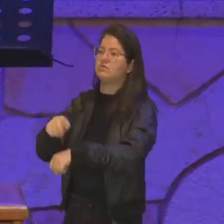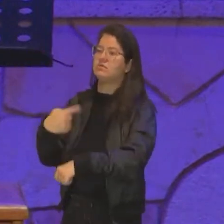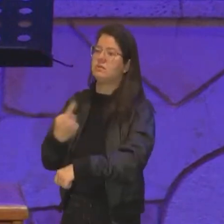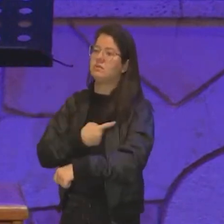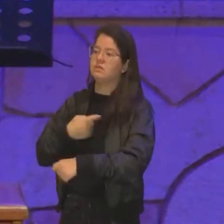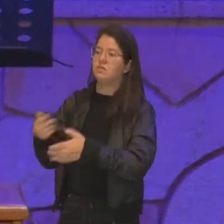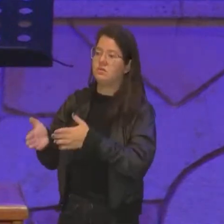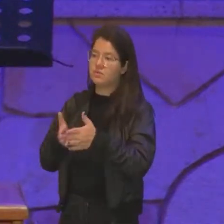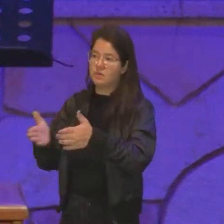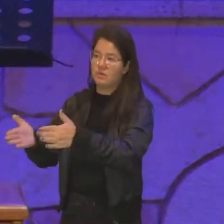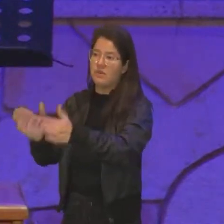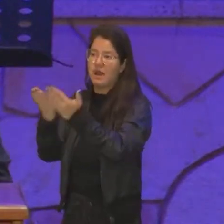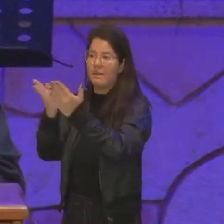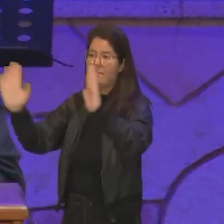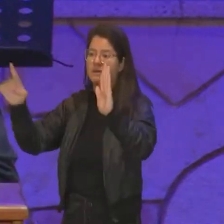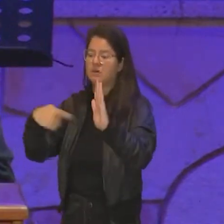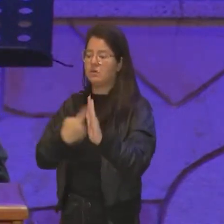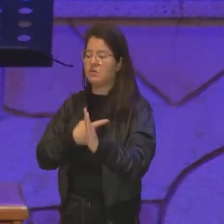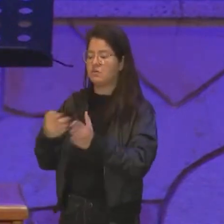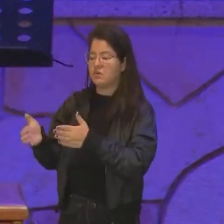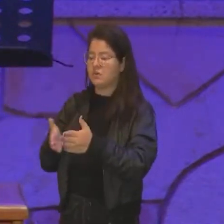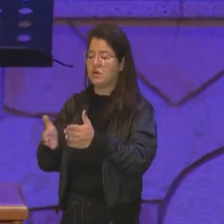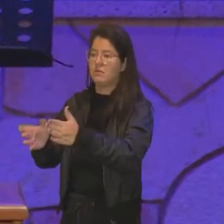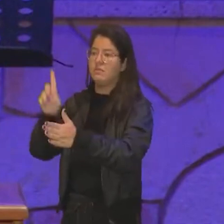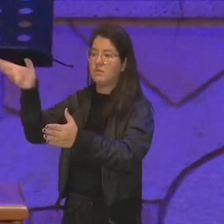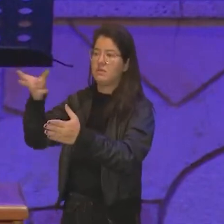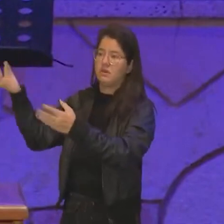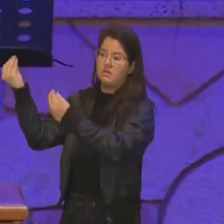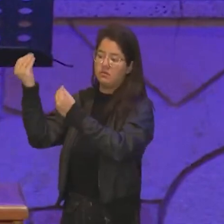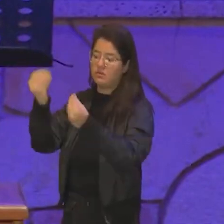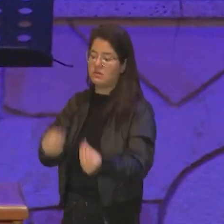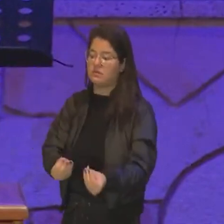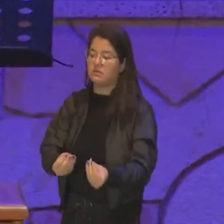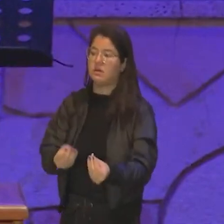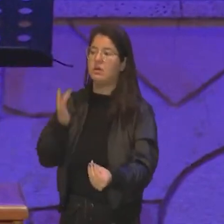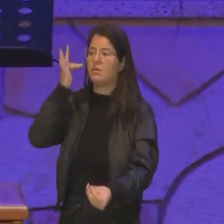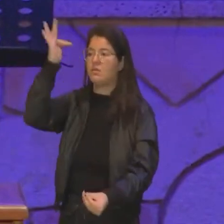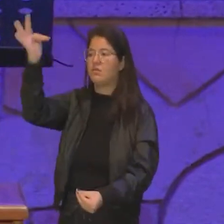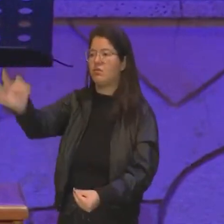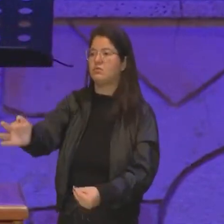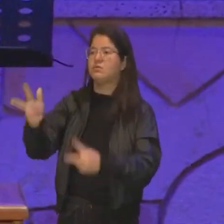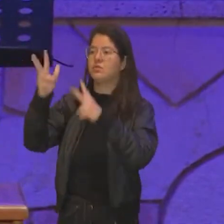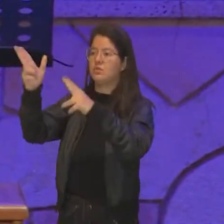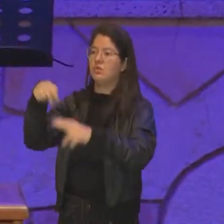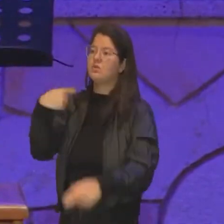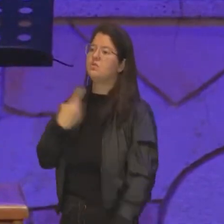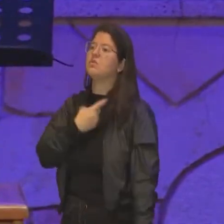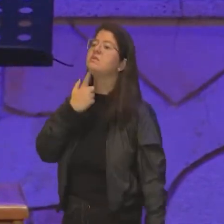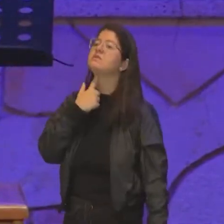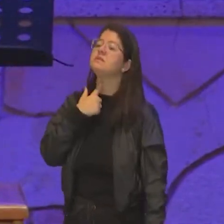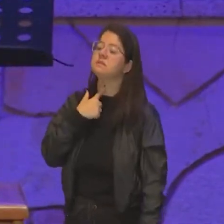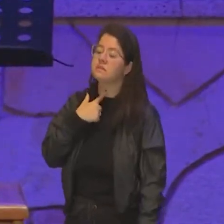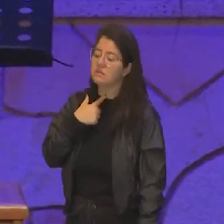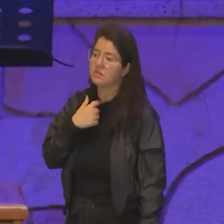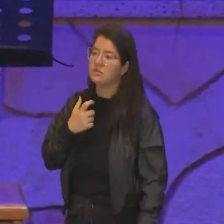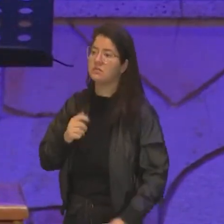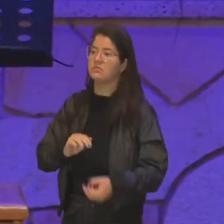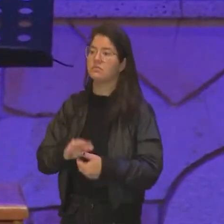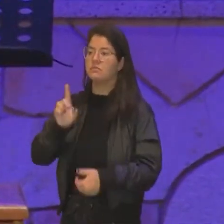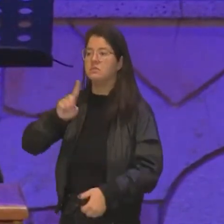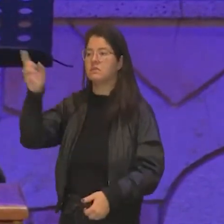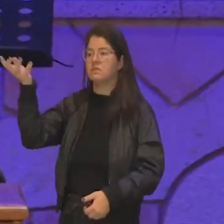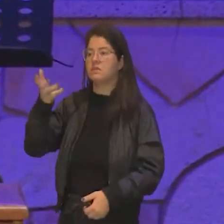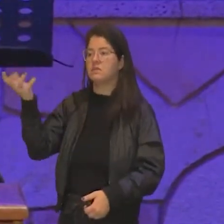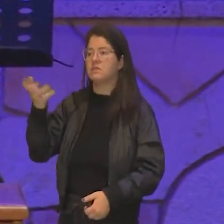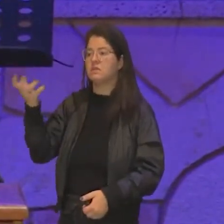abrir a nossa estrada, Ele quer nos trazer condições de nós termos um futuro como desejamos. Ele quer agir